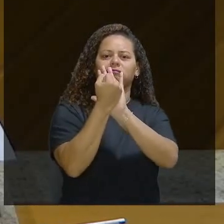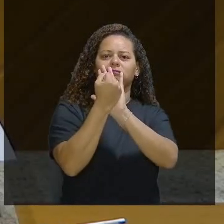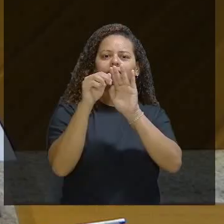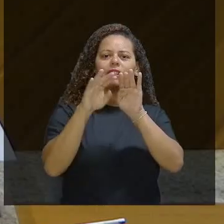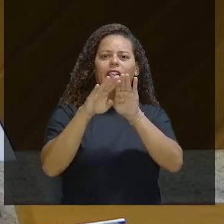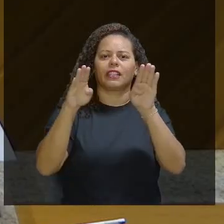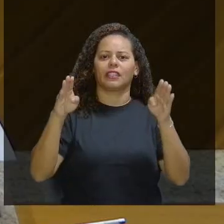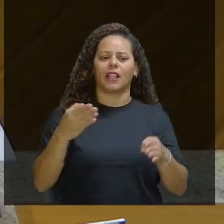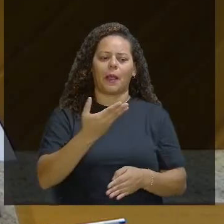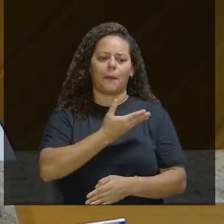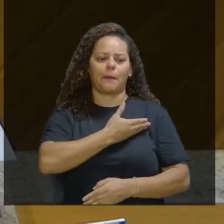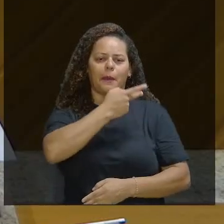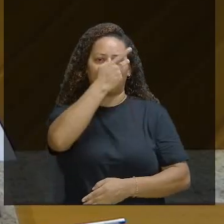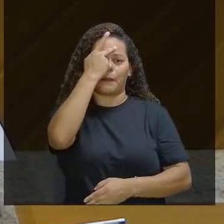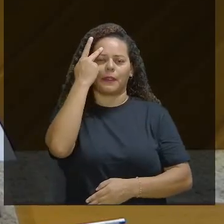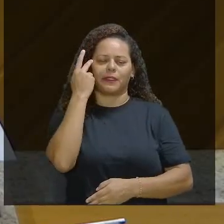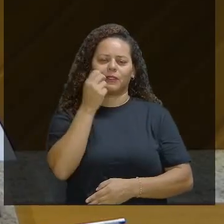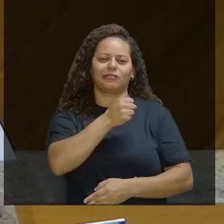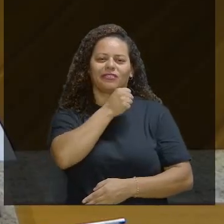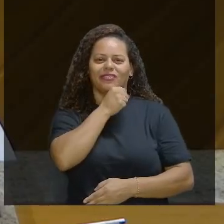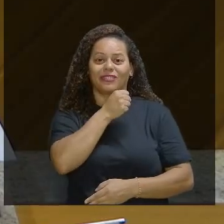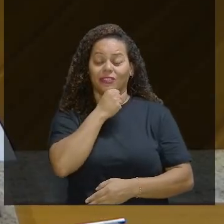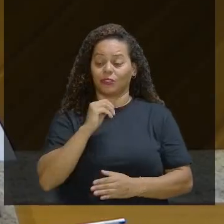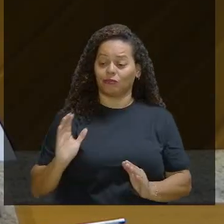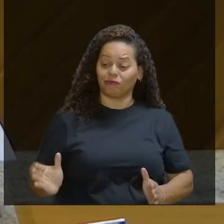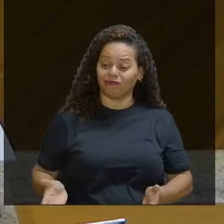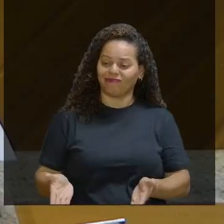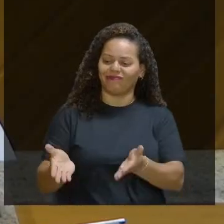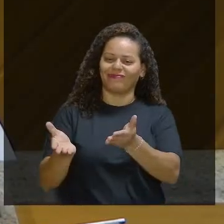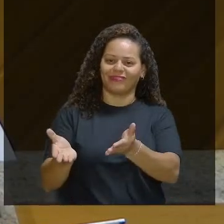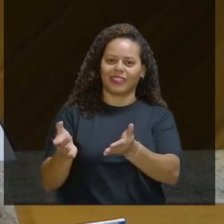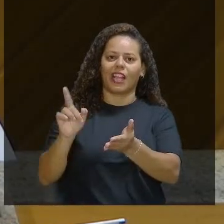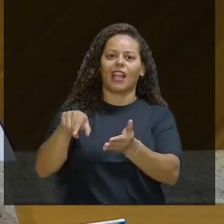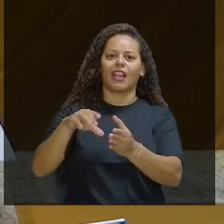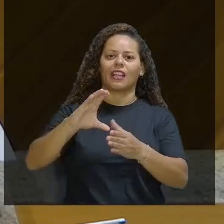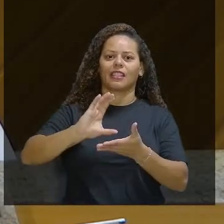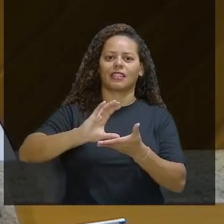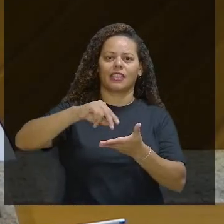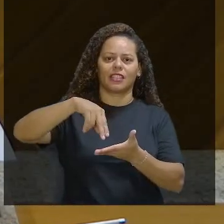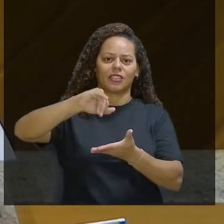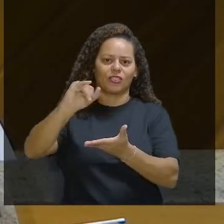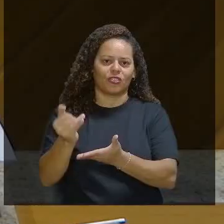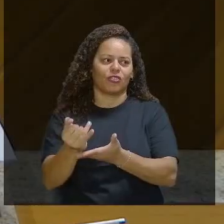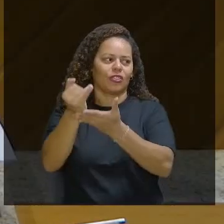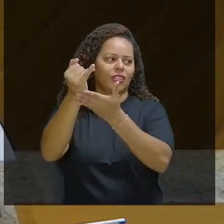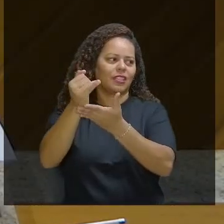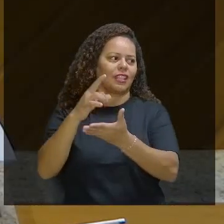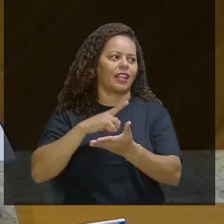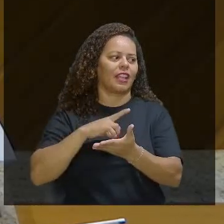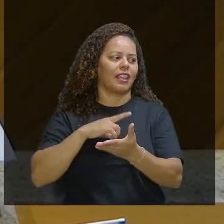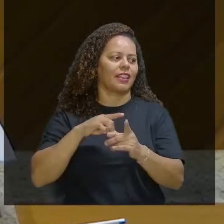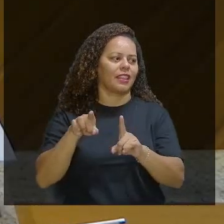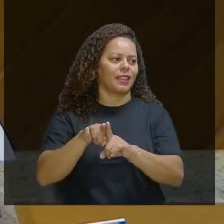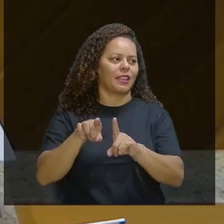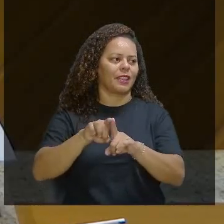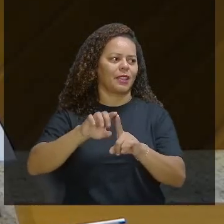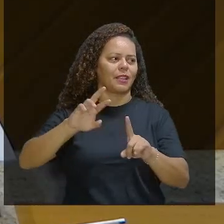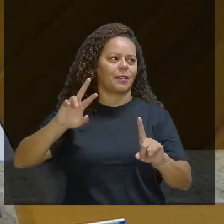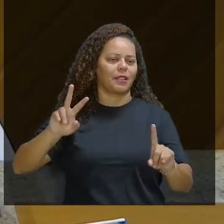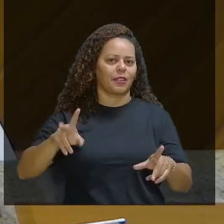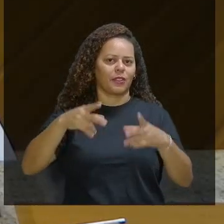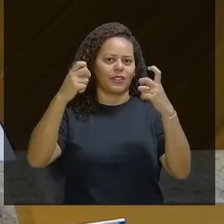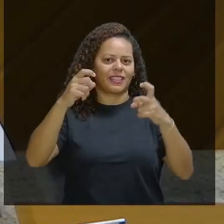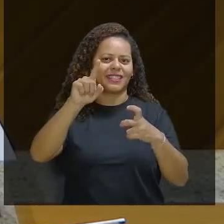Tribunal Amigo da Pessoa Idosa, conferido pelo Conselho Nacional de Justiça, em reconhecimento às